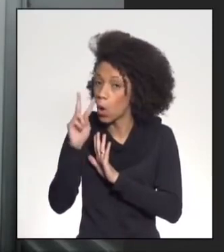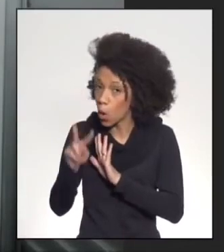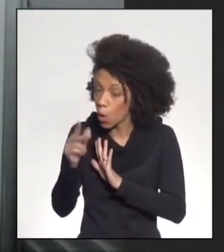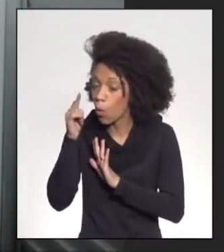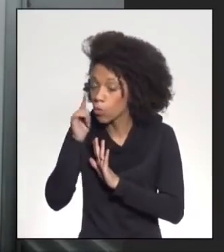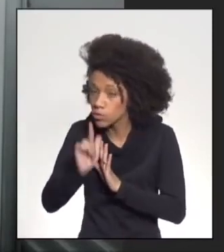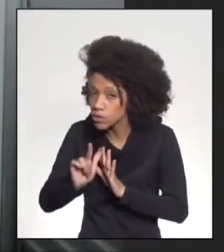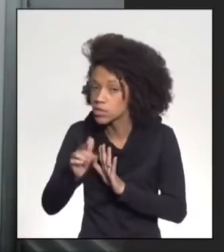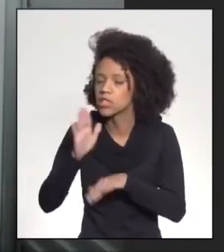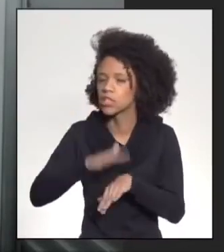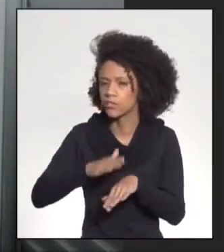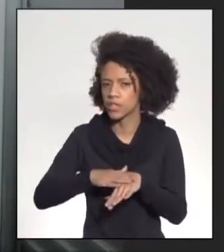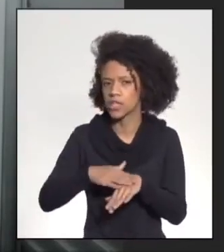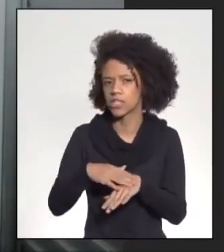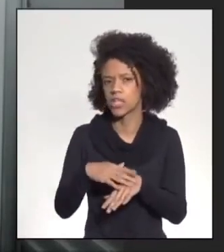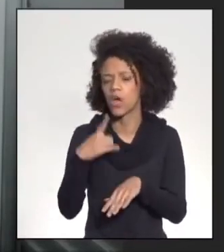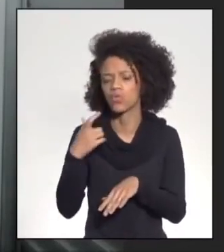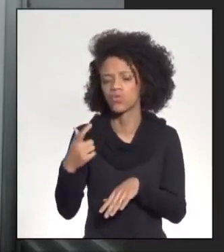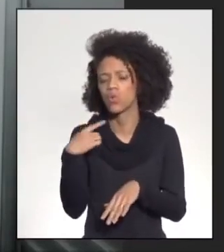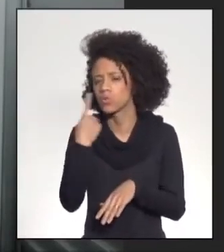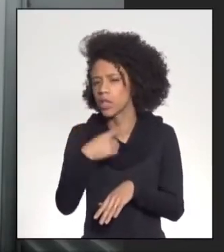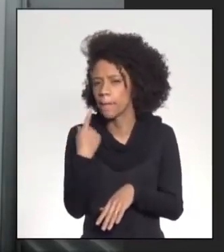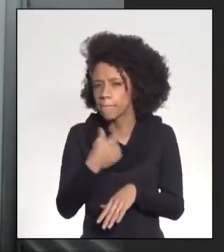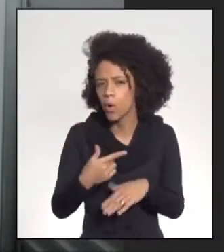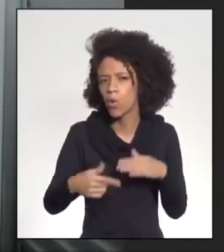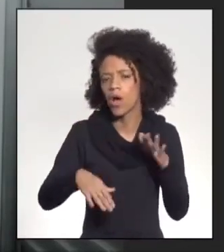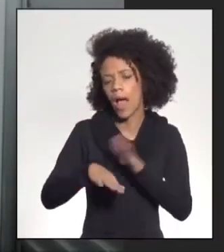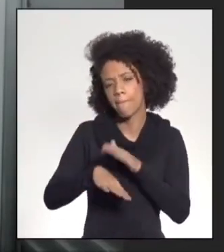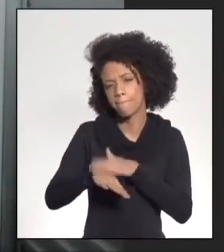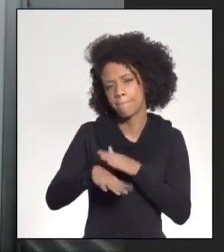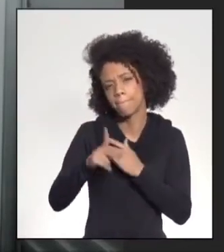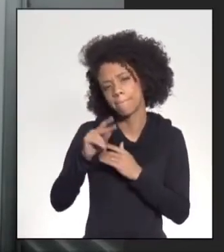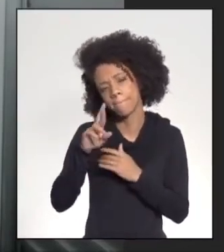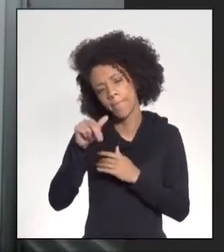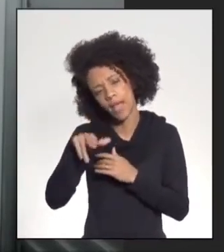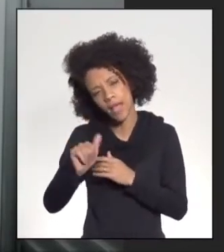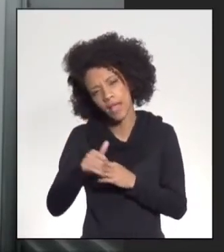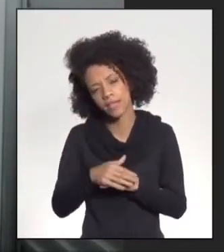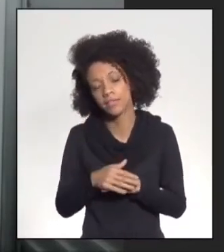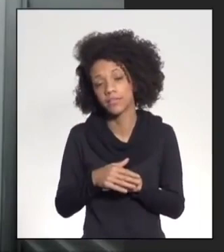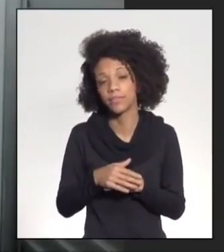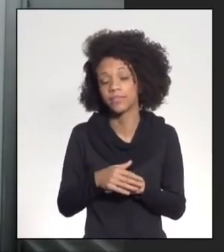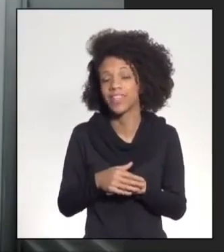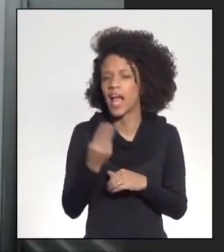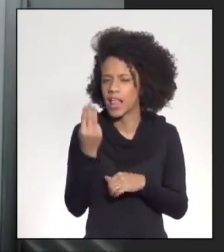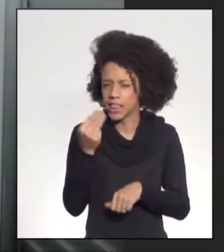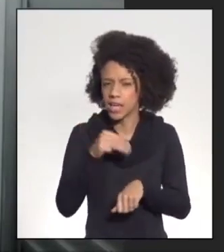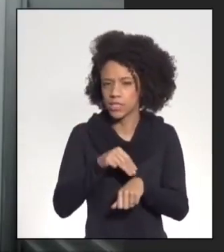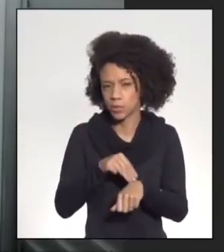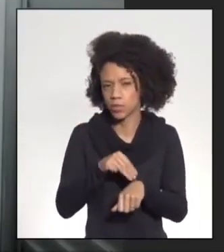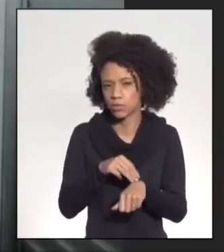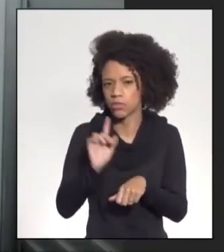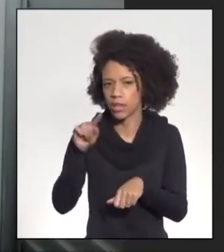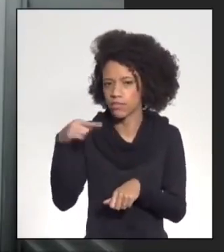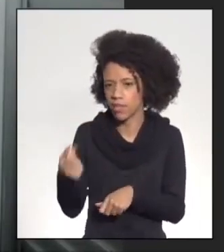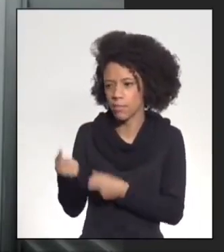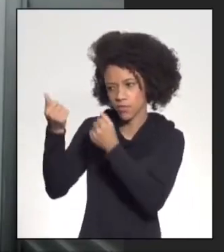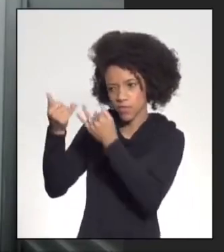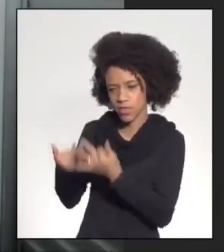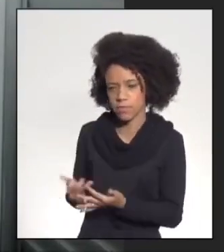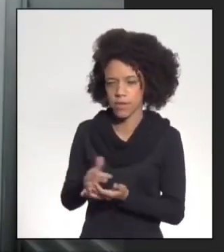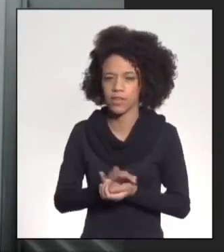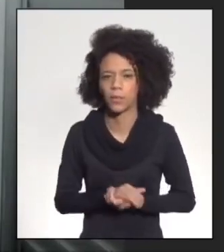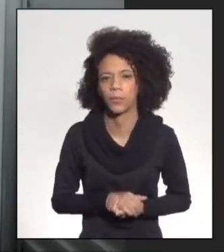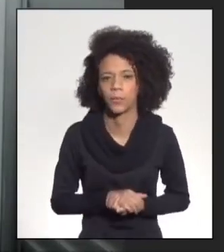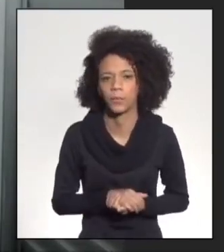e fazer o som da boca, fazer a batida na perna, fazer o silêncio. Eu vou dar 3 minutos, pessoal. Depois vocês contam aqui pra